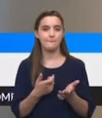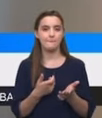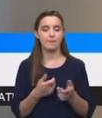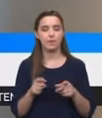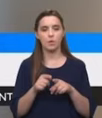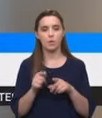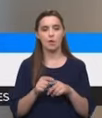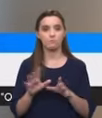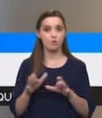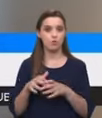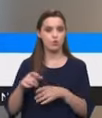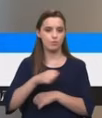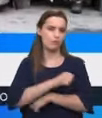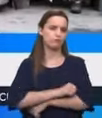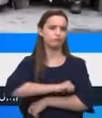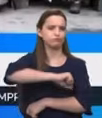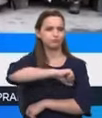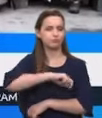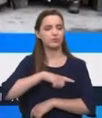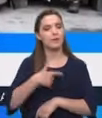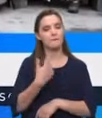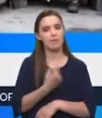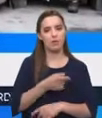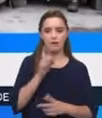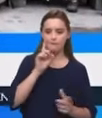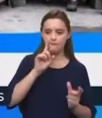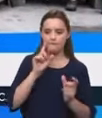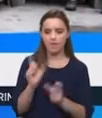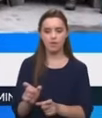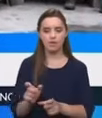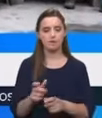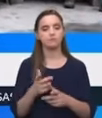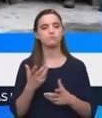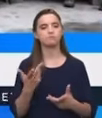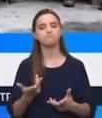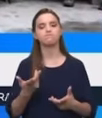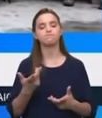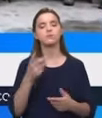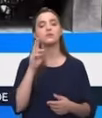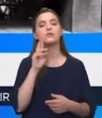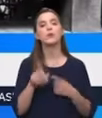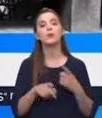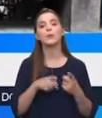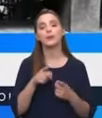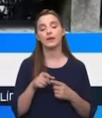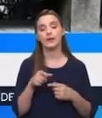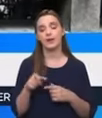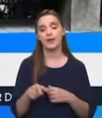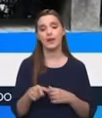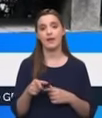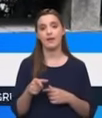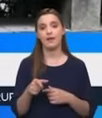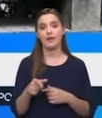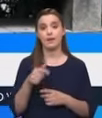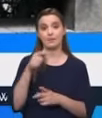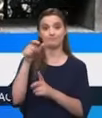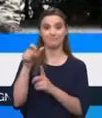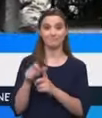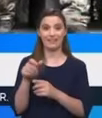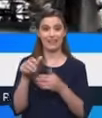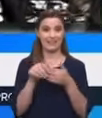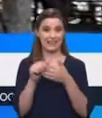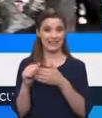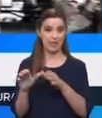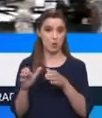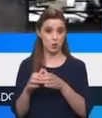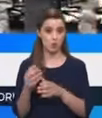insurreição. Mas em termos práticos, o que vemos é que Prigozhino está concentrado numa cidade, aparentemente tem margem de